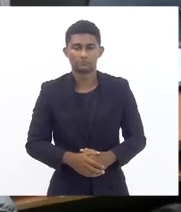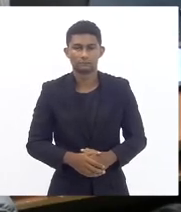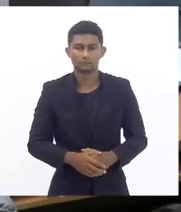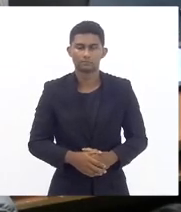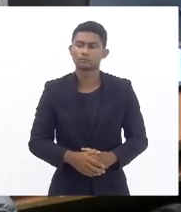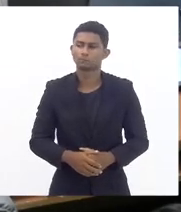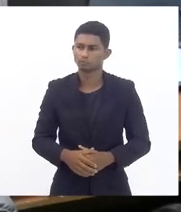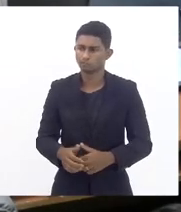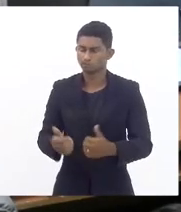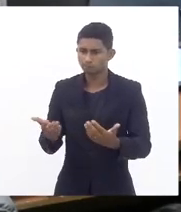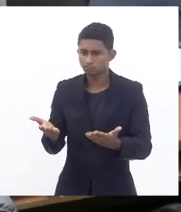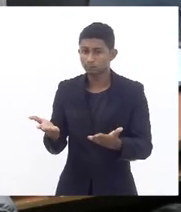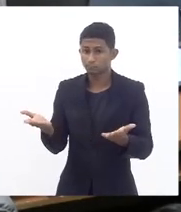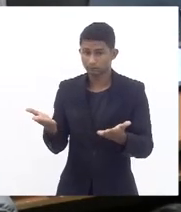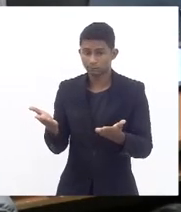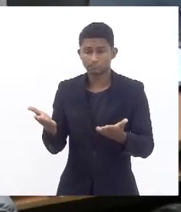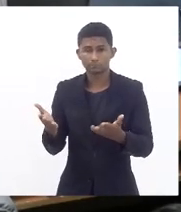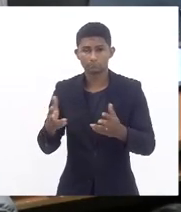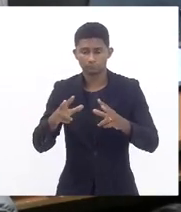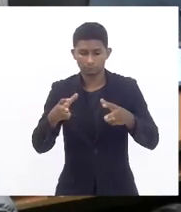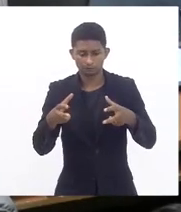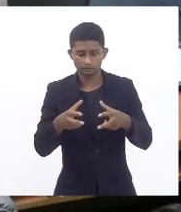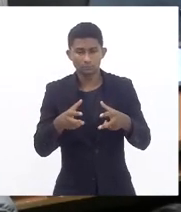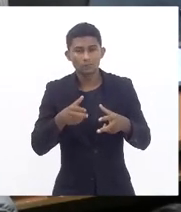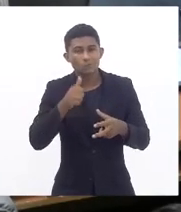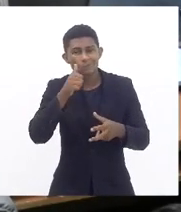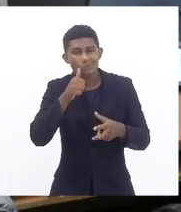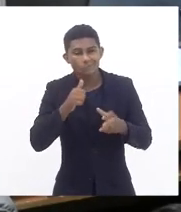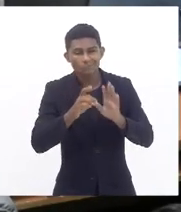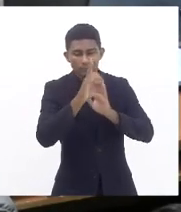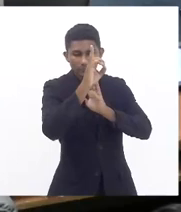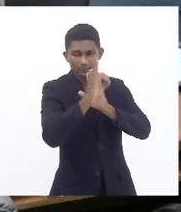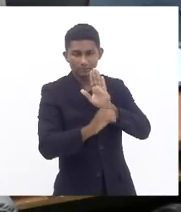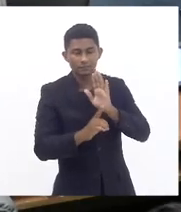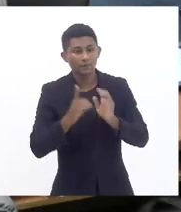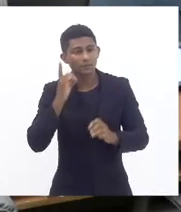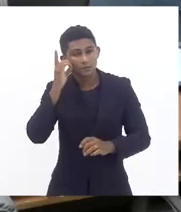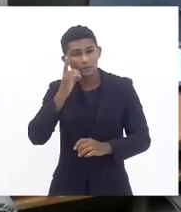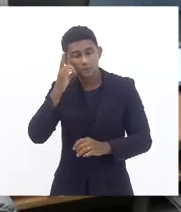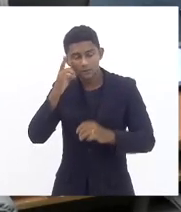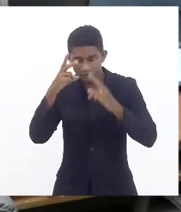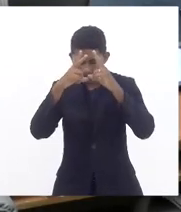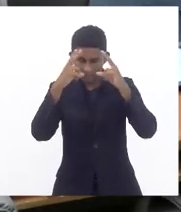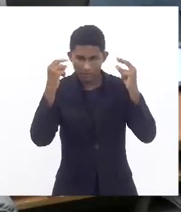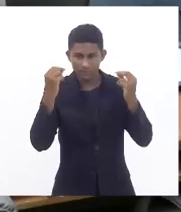Para emitir parecer pelo direito de defesa da mulher, deputada enfermeira Rejane.